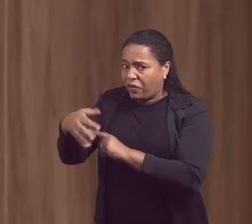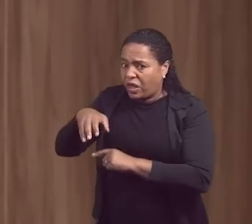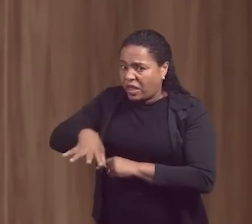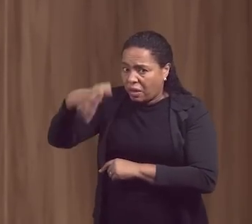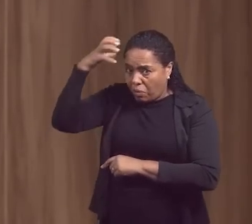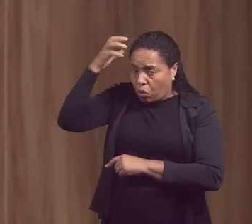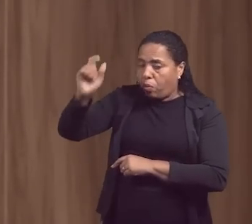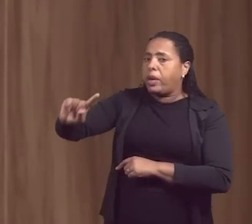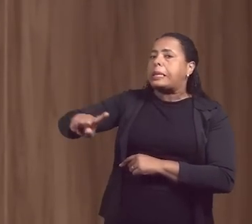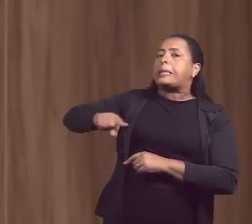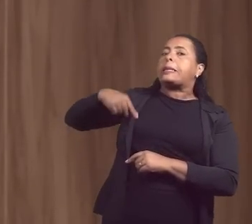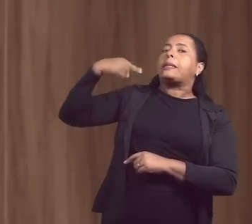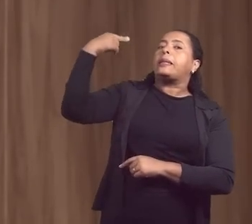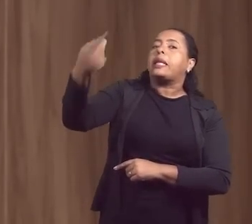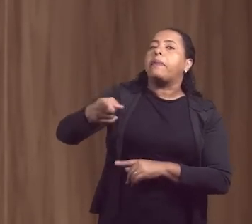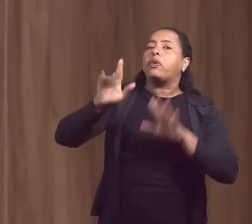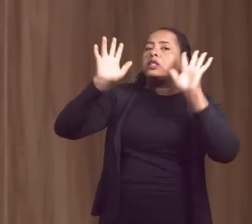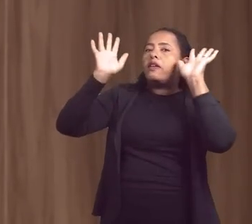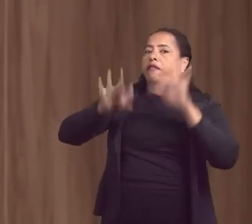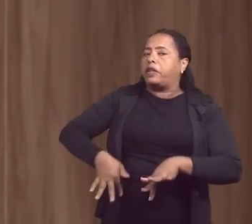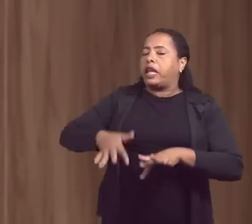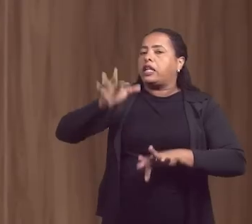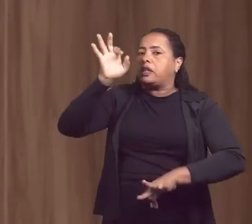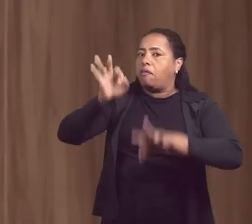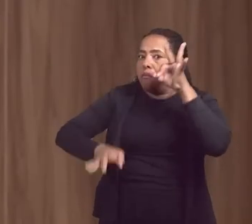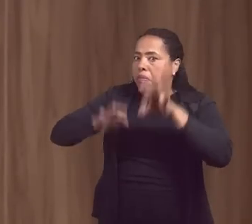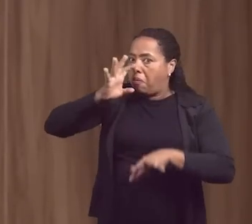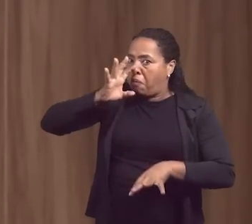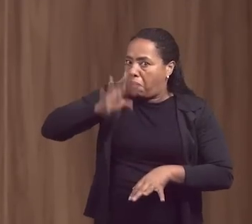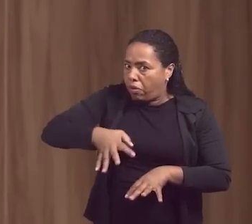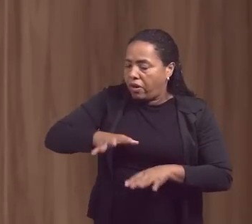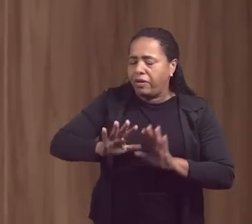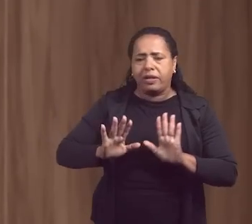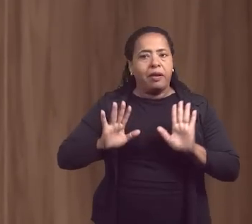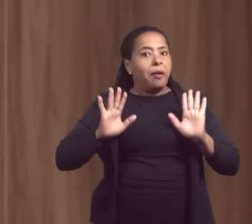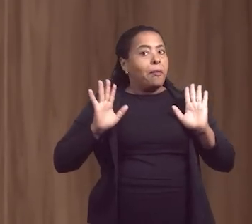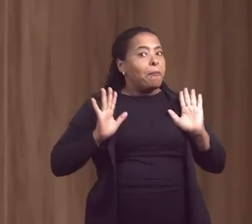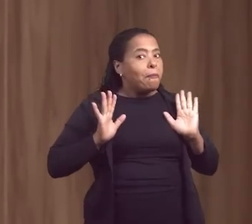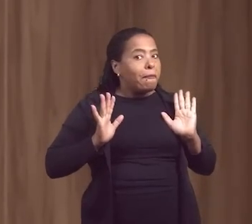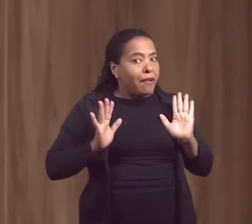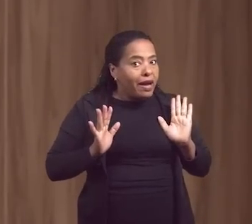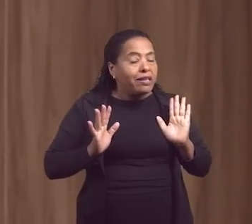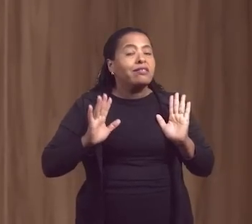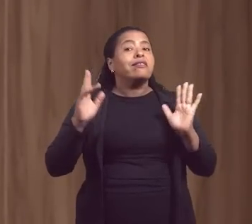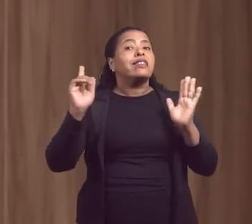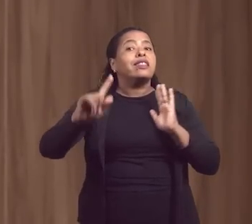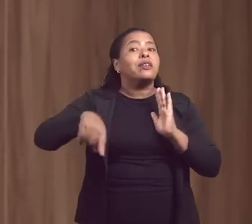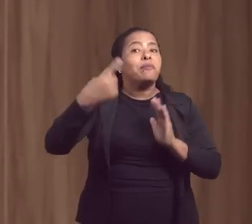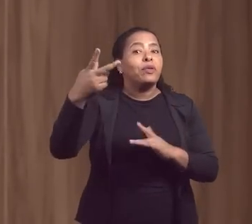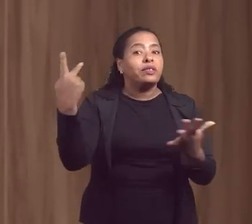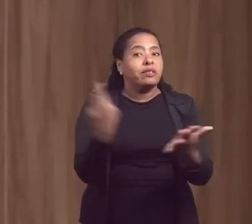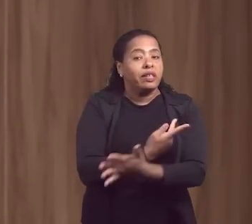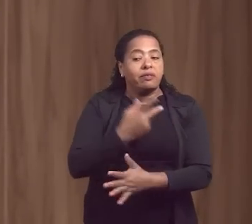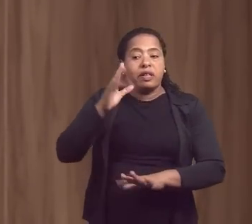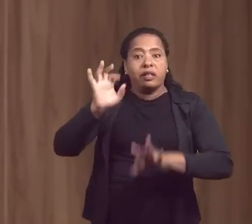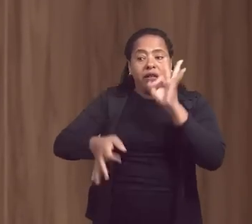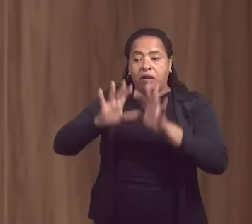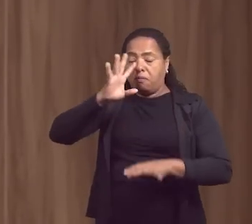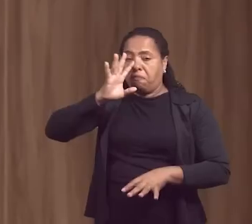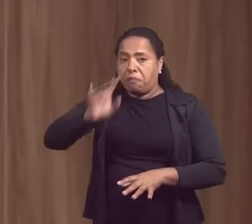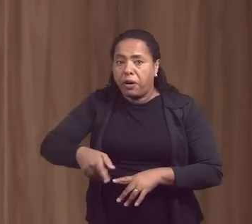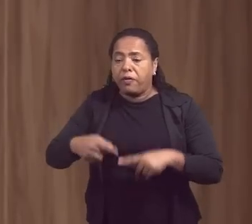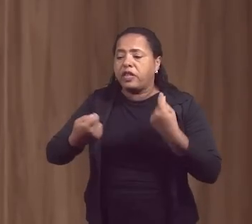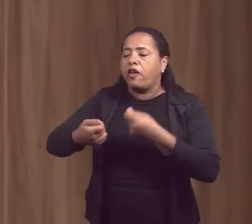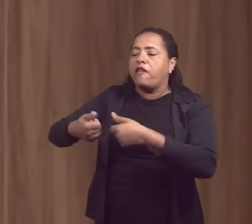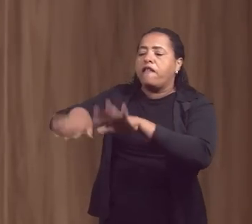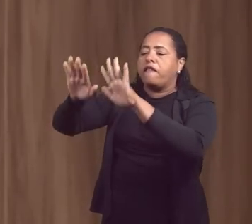depois do julgamento. Então teria que ter um julgamento. Agora, feito o julgamento, o que acontecia? Ele deveria ficar morando na